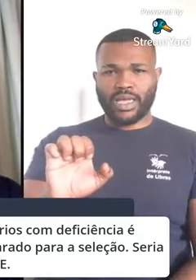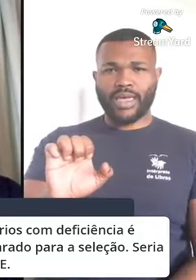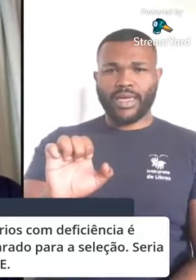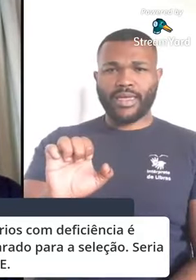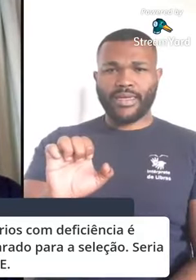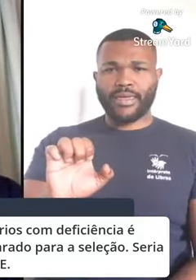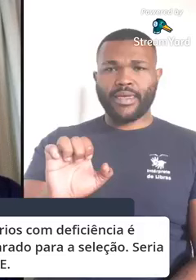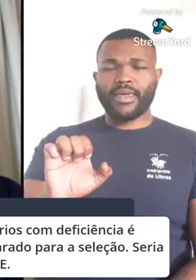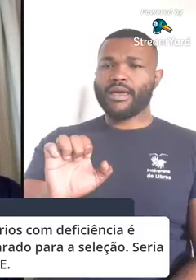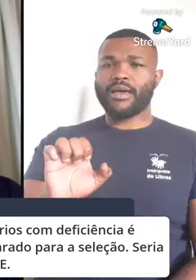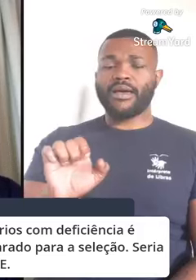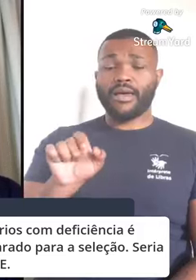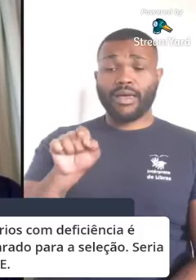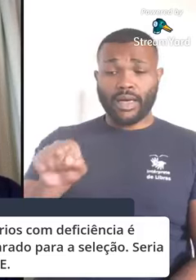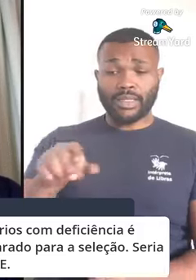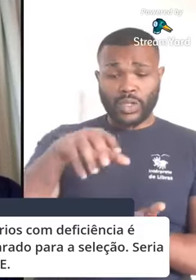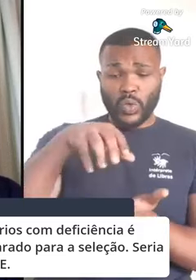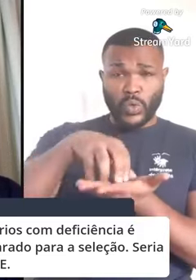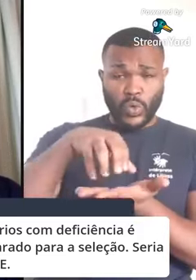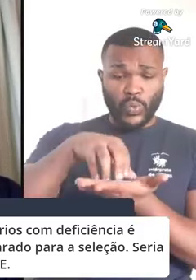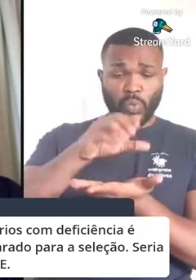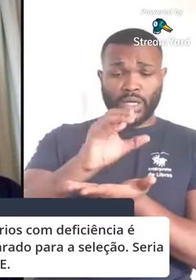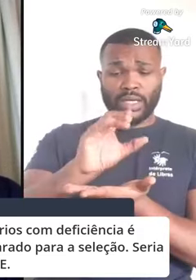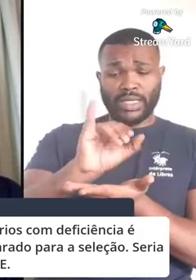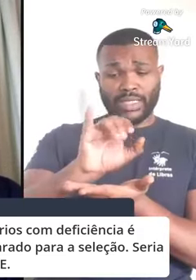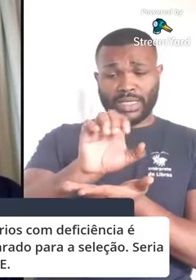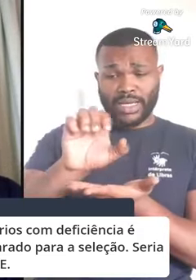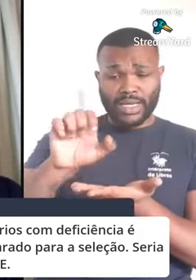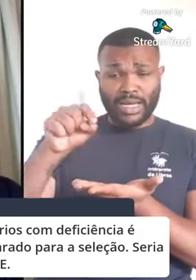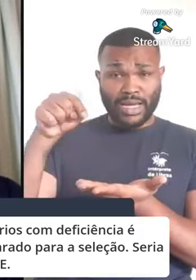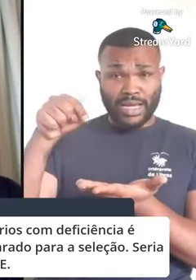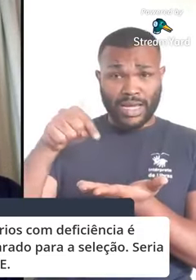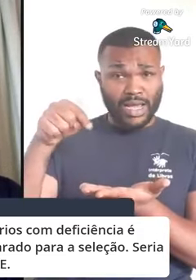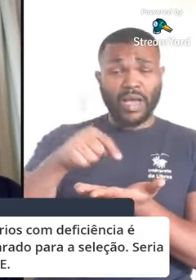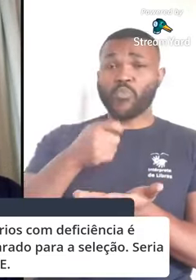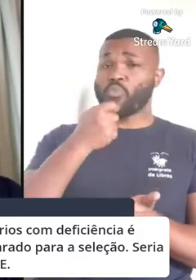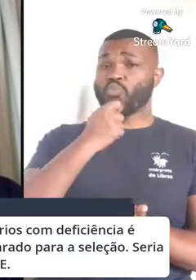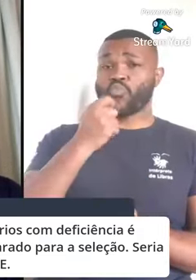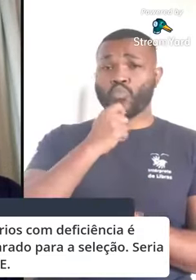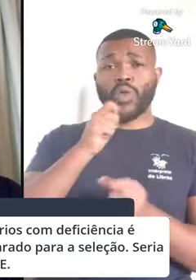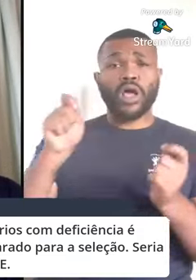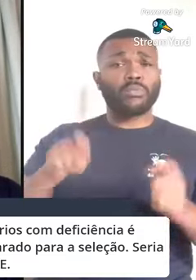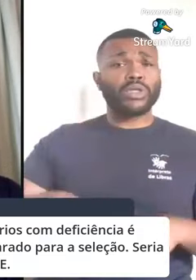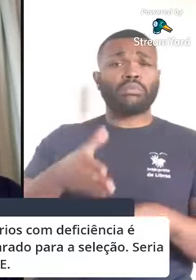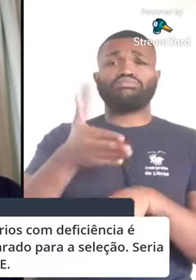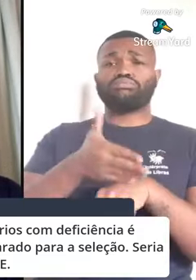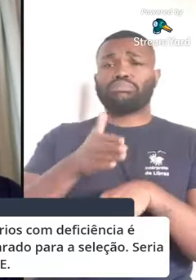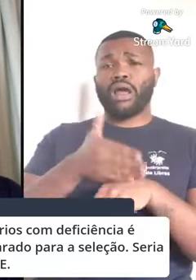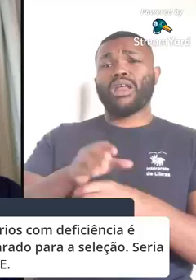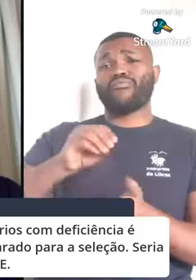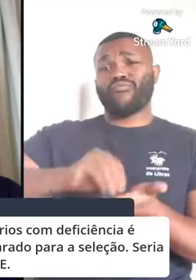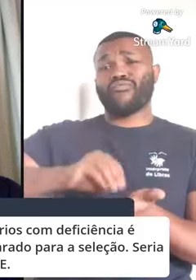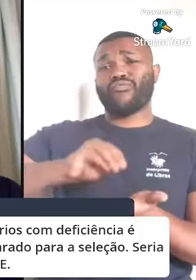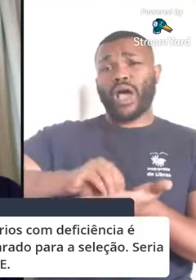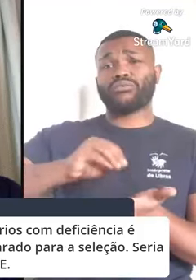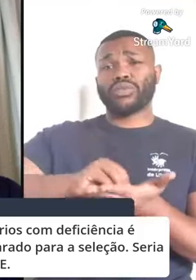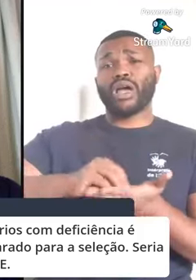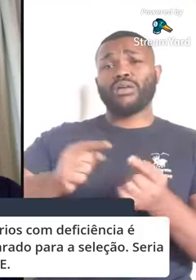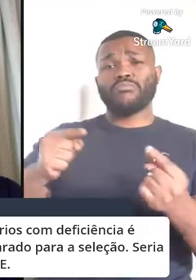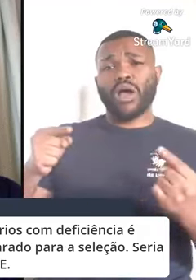não esteja devidamente capacitado, treinado, ou seja, executando